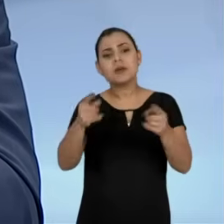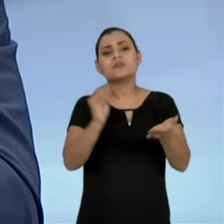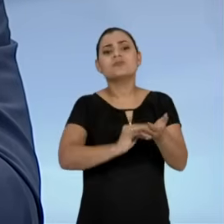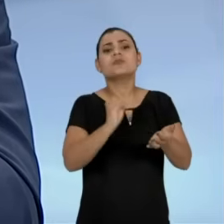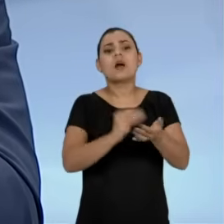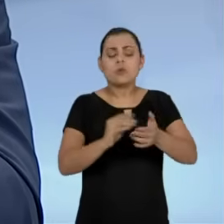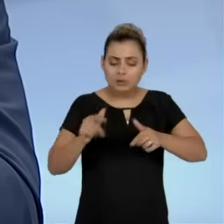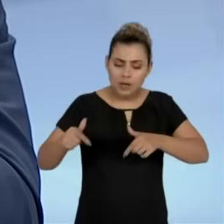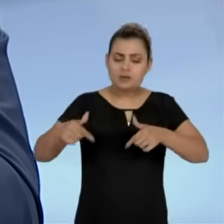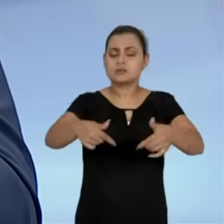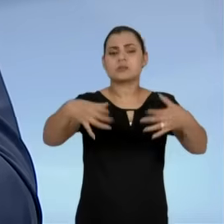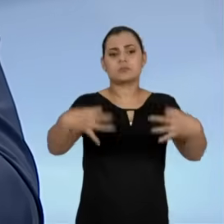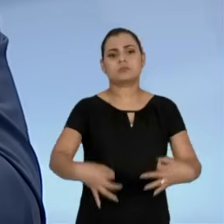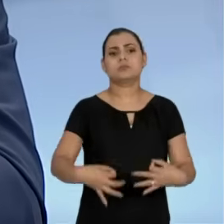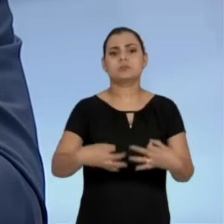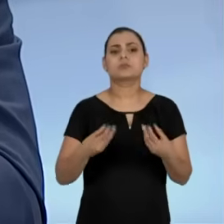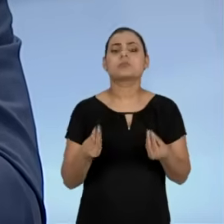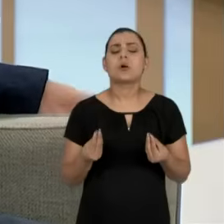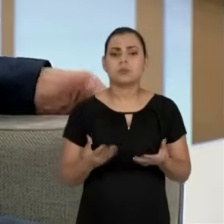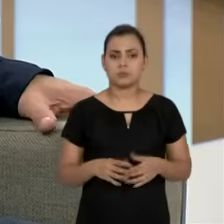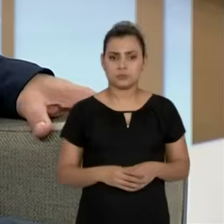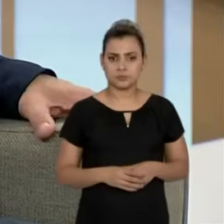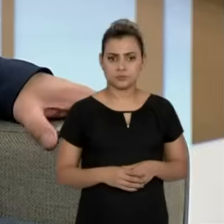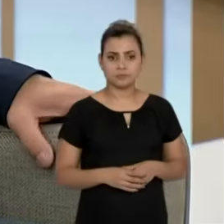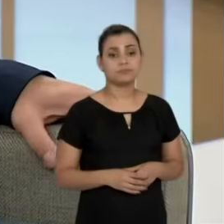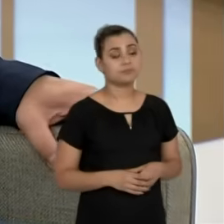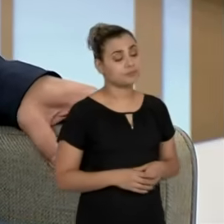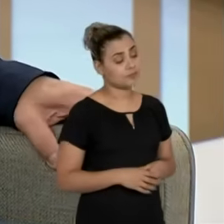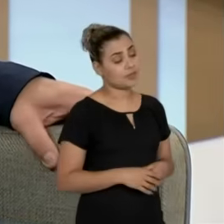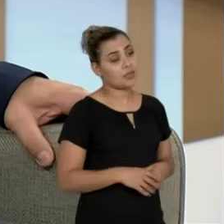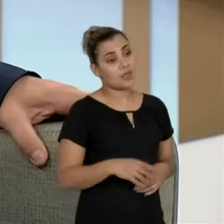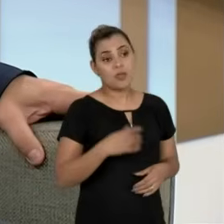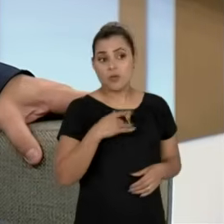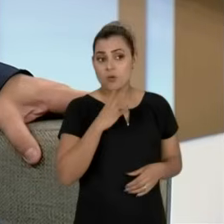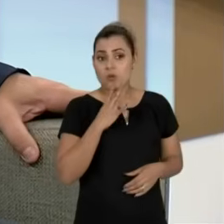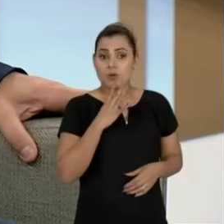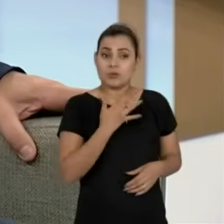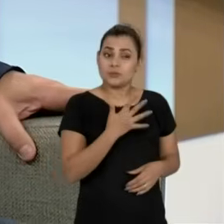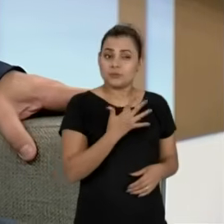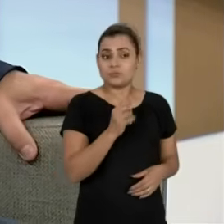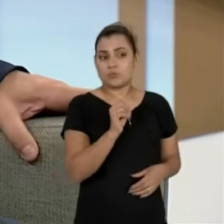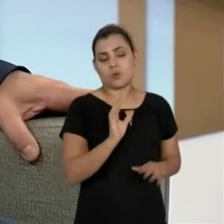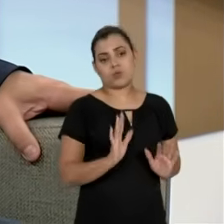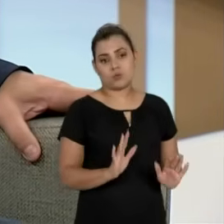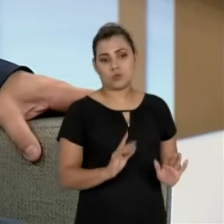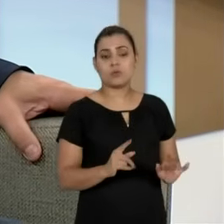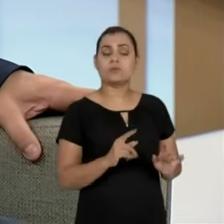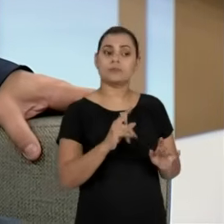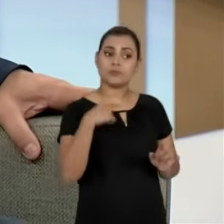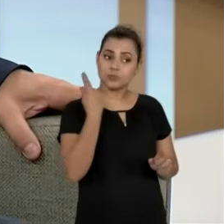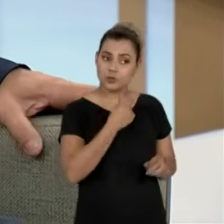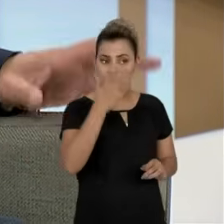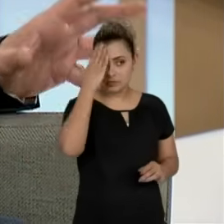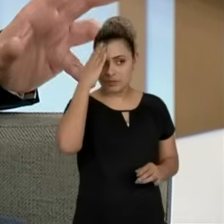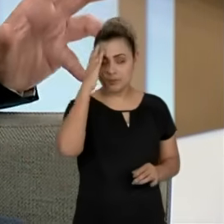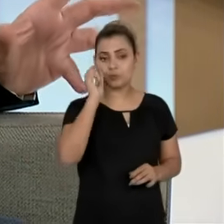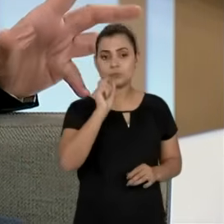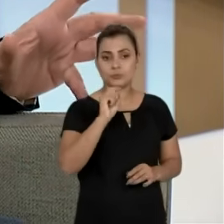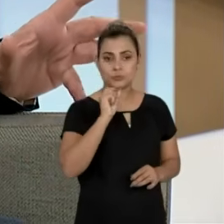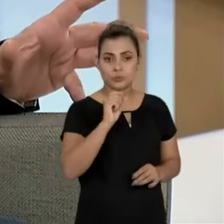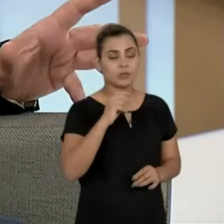que isso aconteça numa escala maior? Olha, tem um conhecimento relativamente, né? O que a gente tem, nós não temos